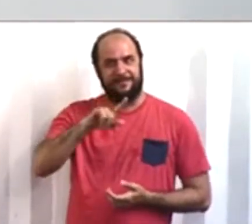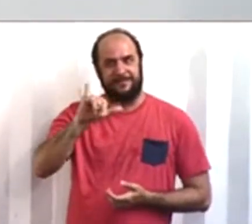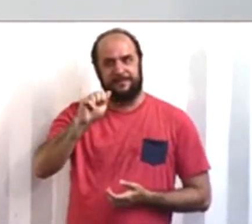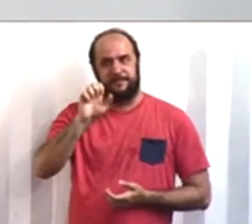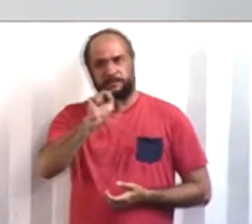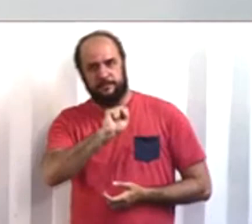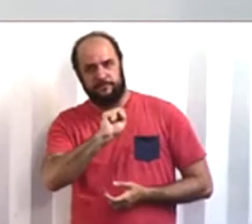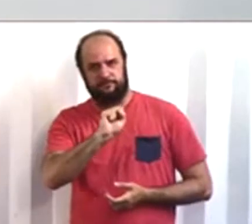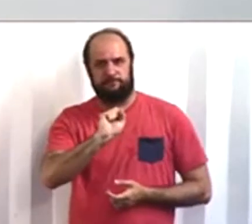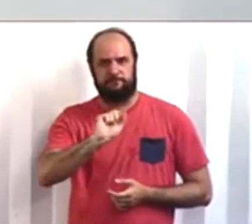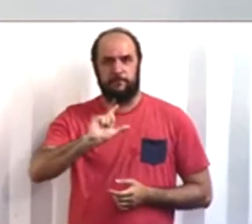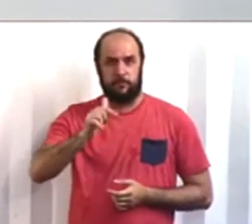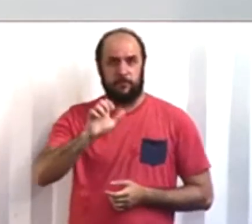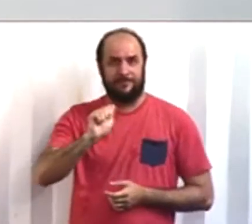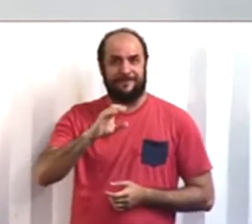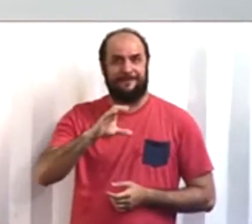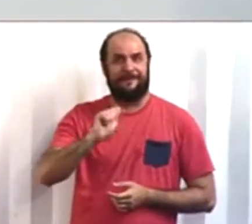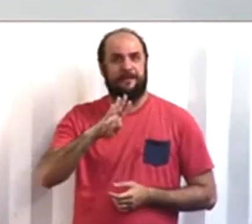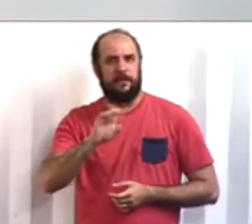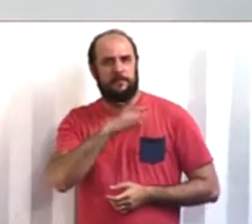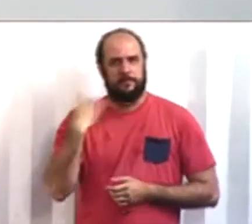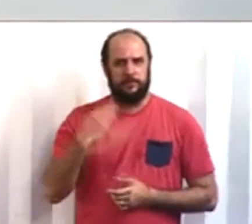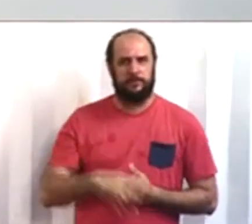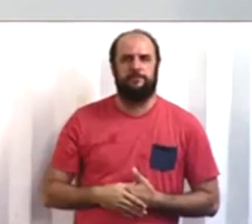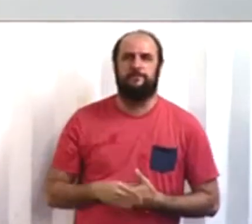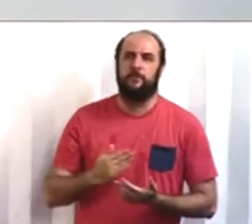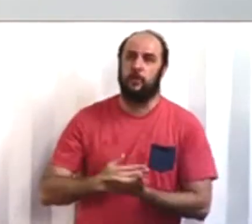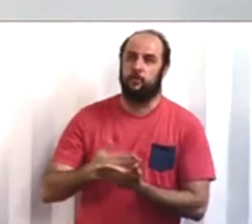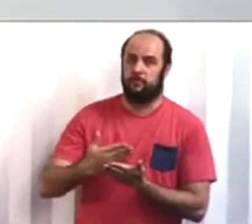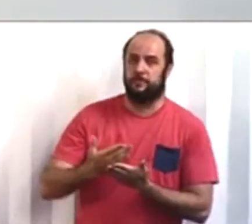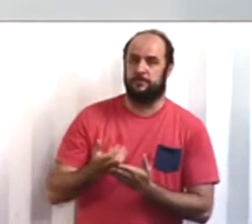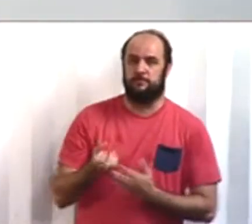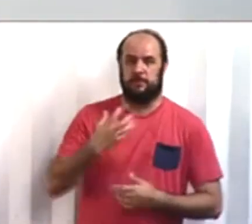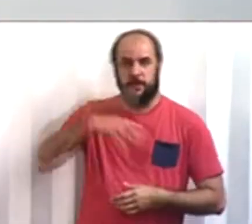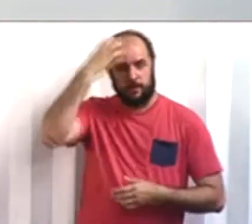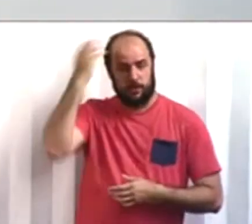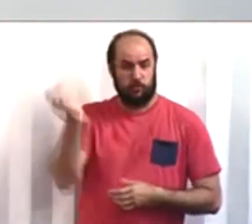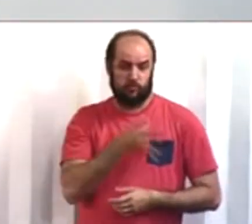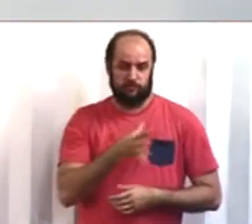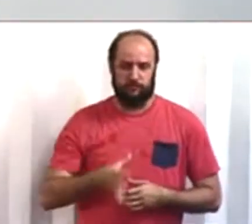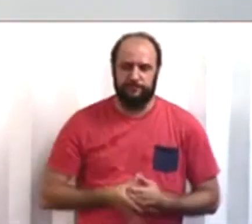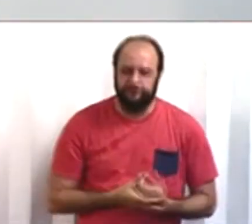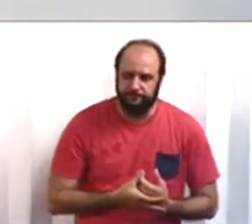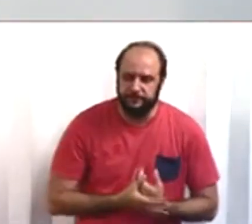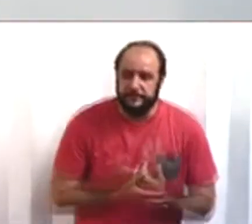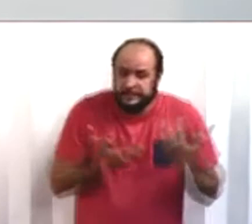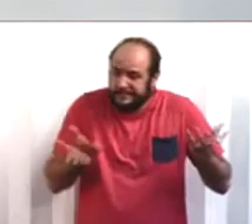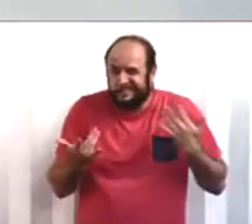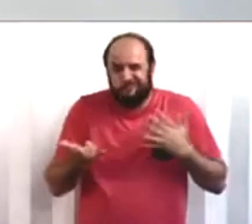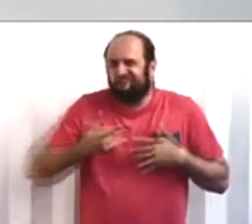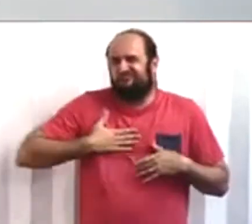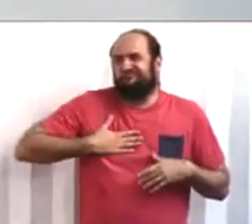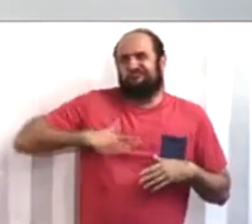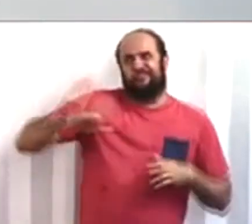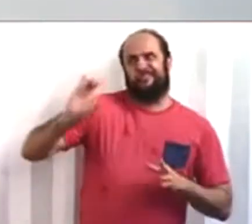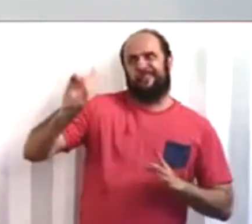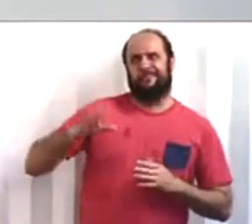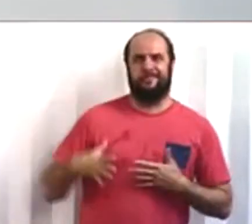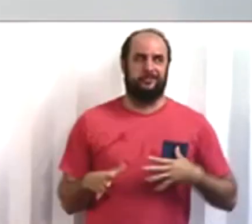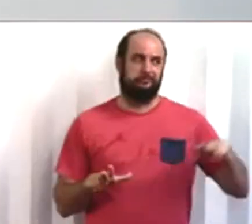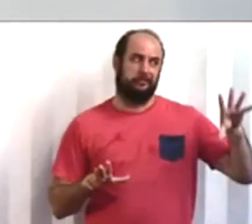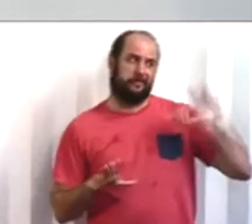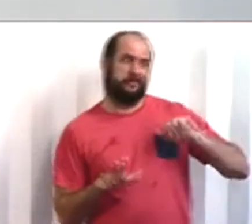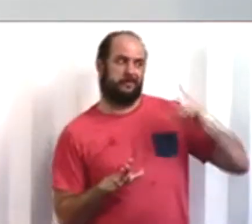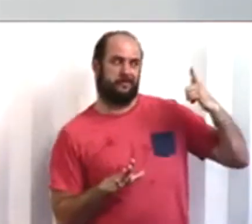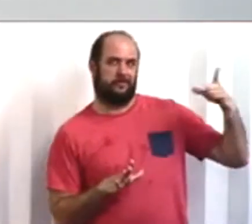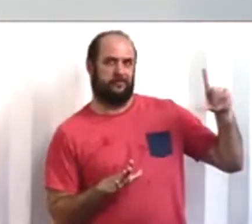depois da morte do rei Acabe, Acasias começou a reinar em Israel. E ele não adorava a Deus, ele adorava um outro